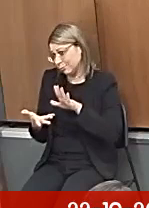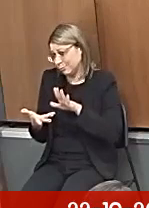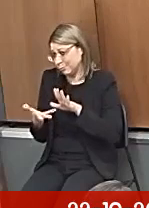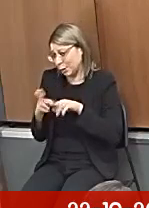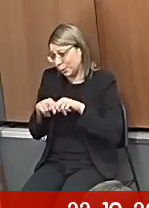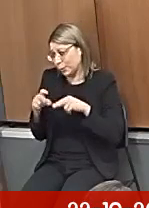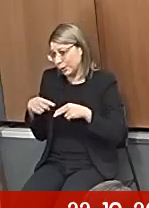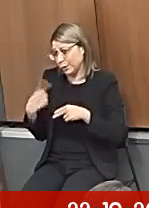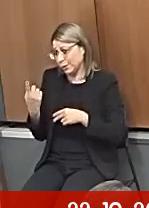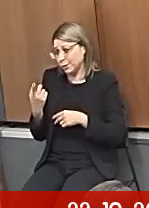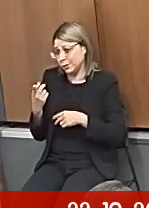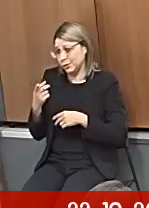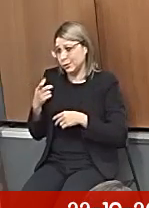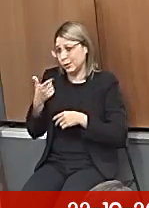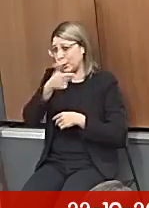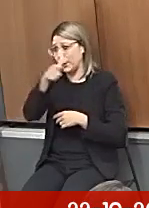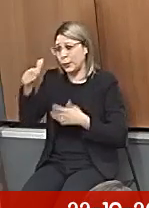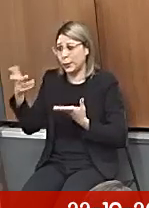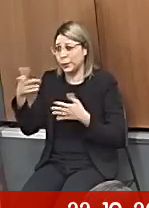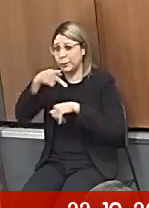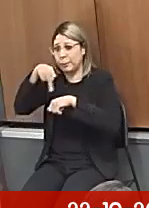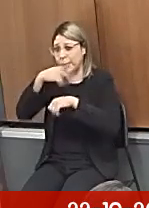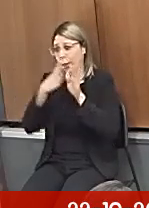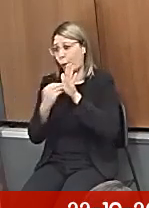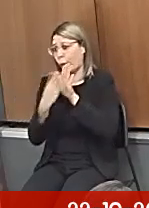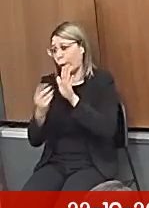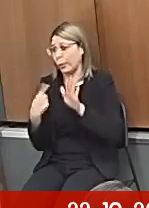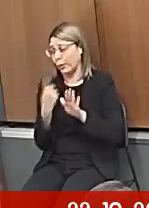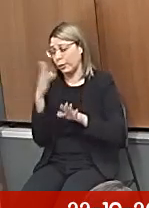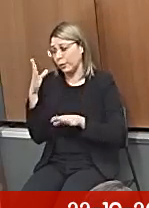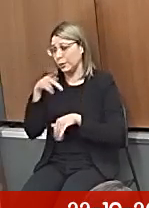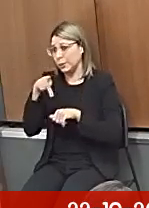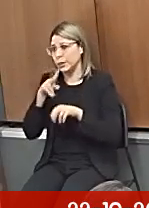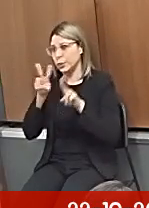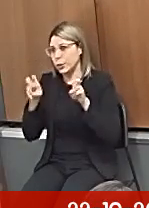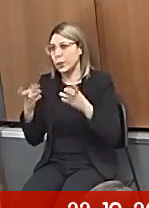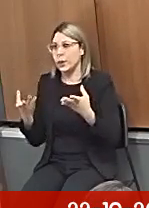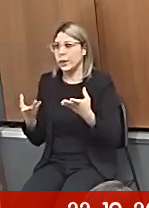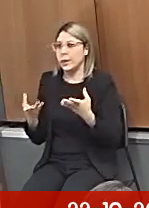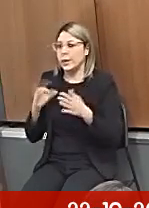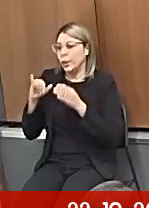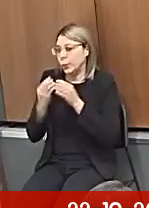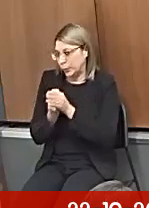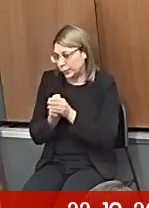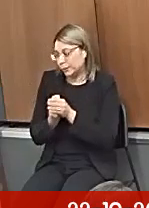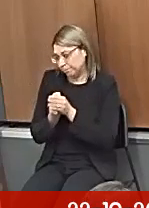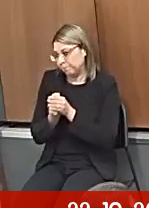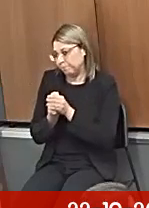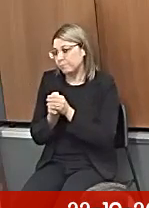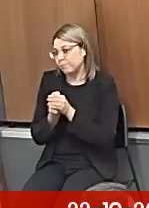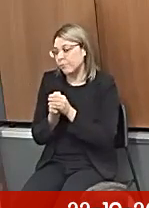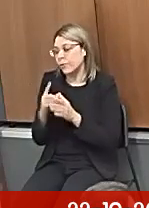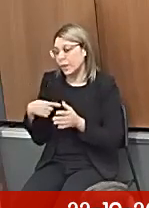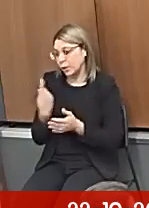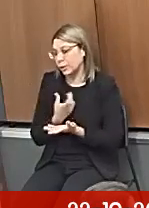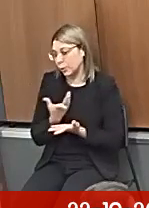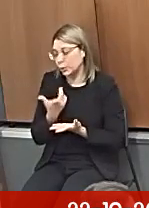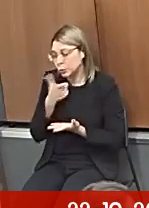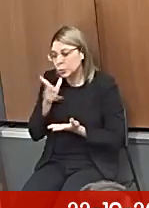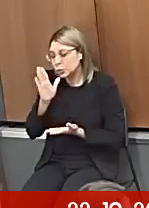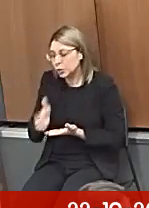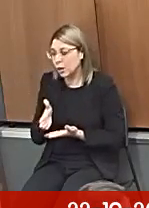somos copiados por vários países aí em termos de inclusão. É, nós chegamos a esse